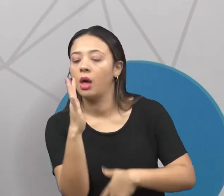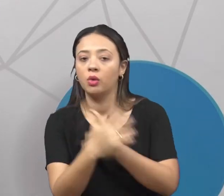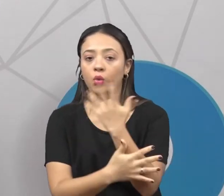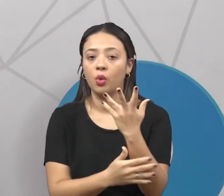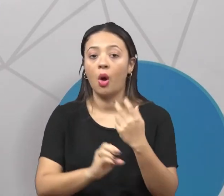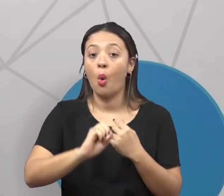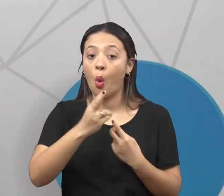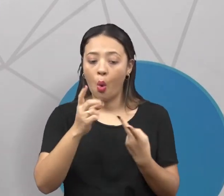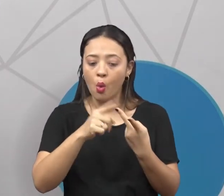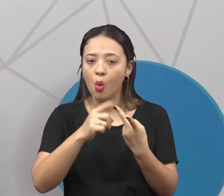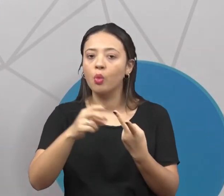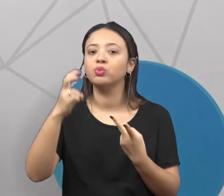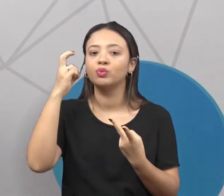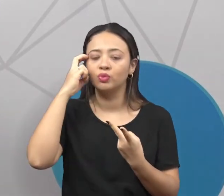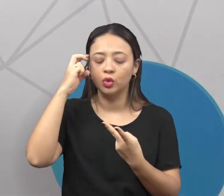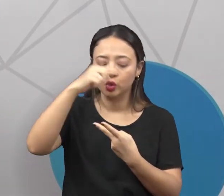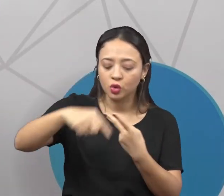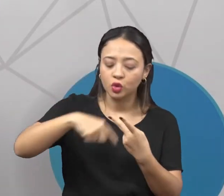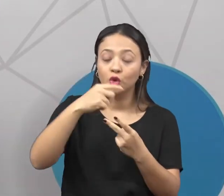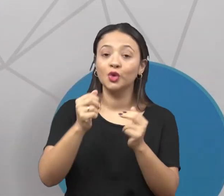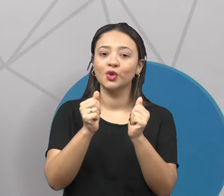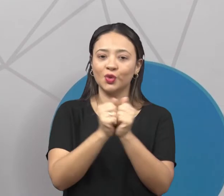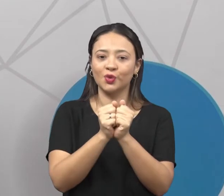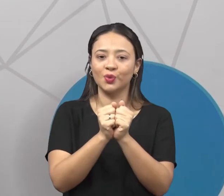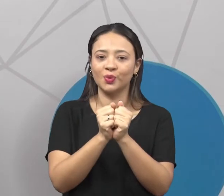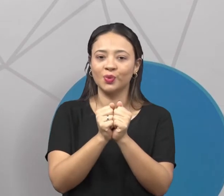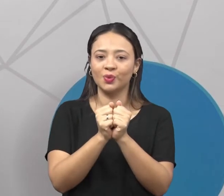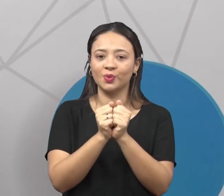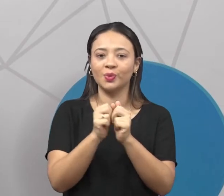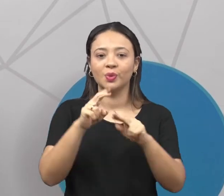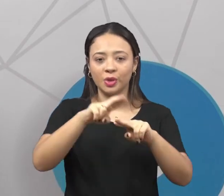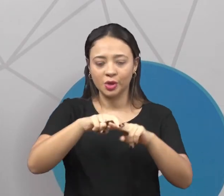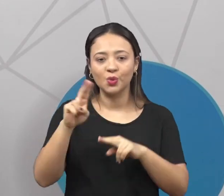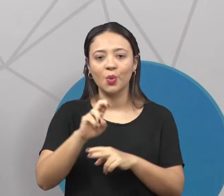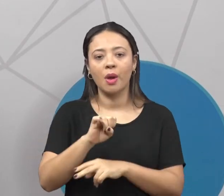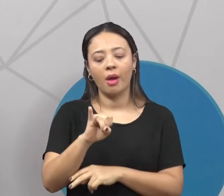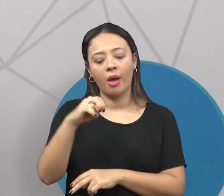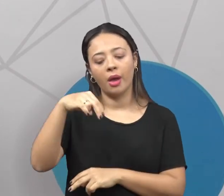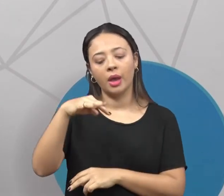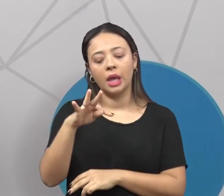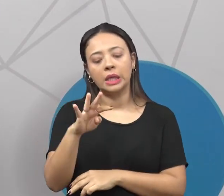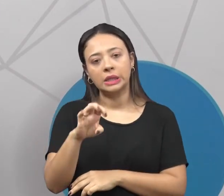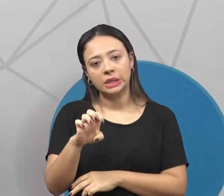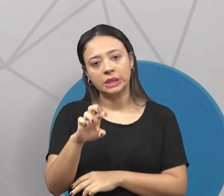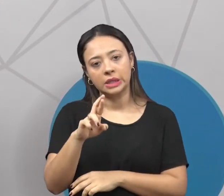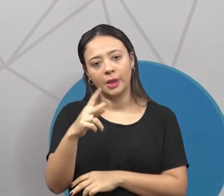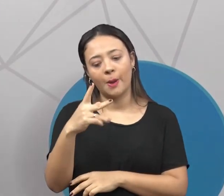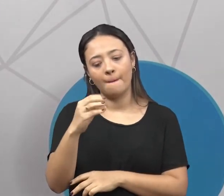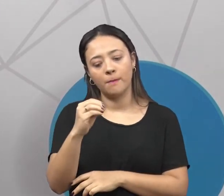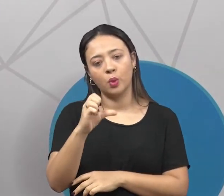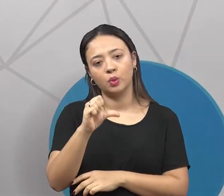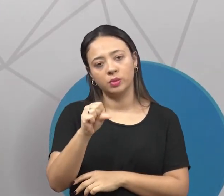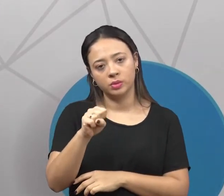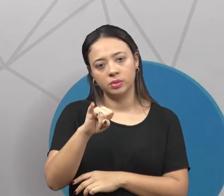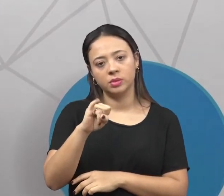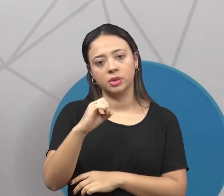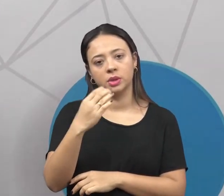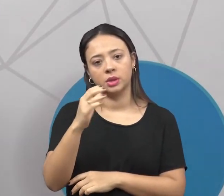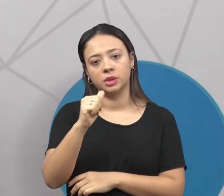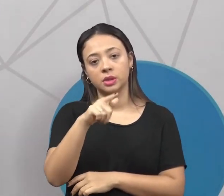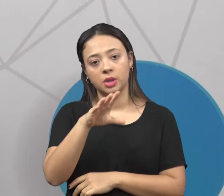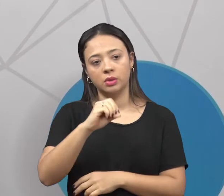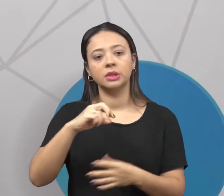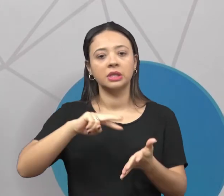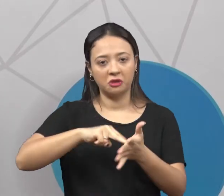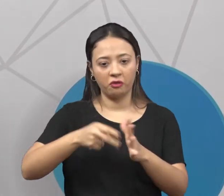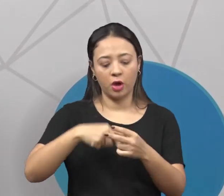uma paisagem cultural, né? Por isso que nós falamos de interposição, que é estar dentro uma da outra. Para